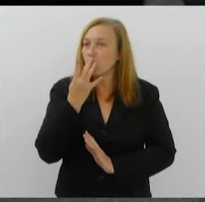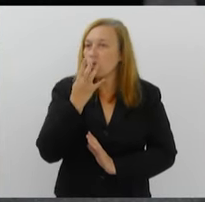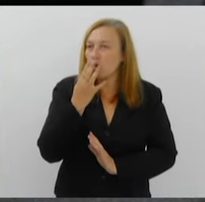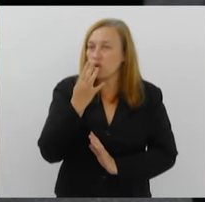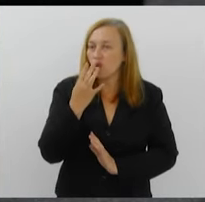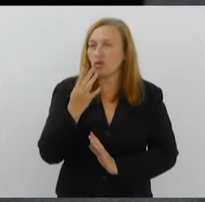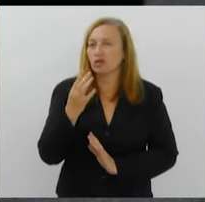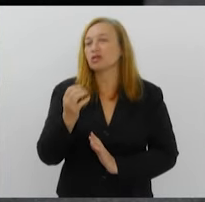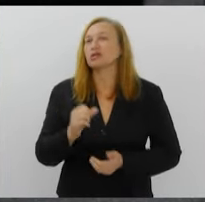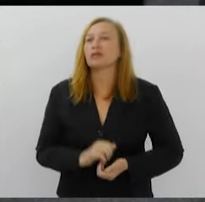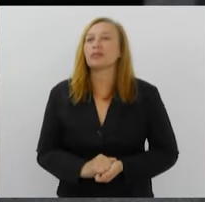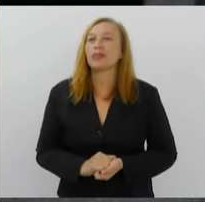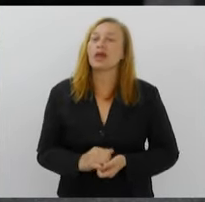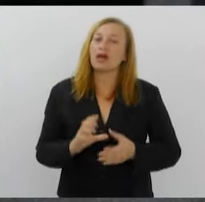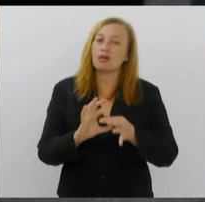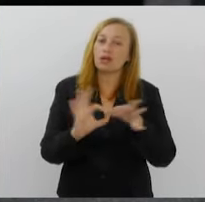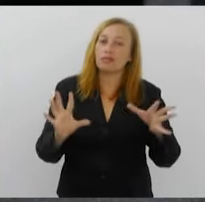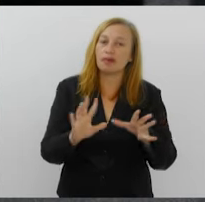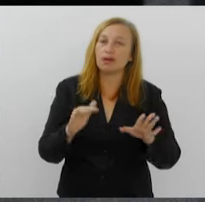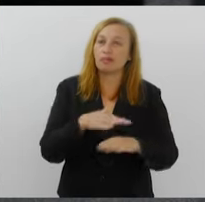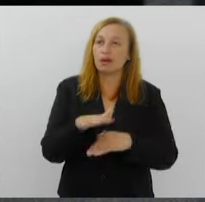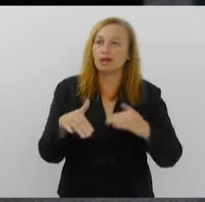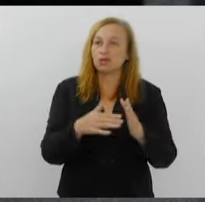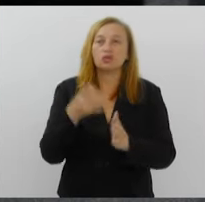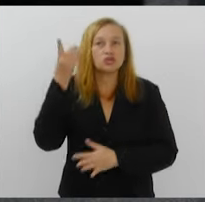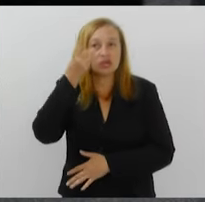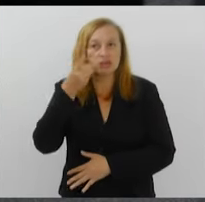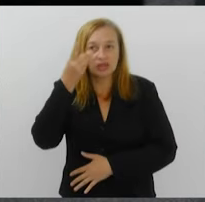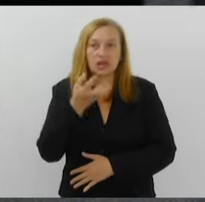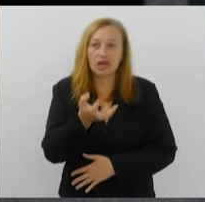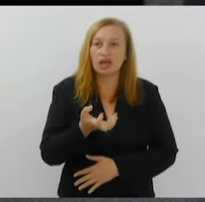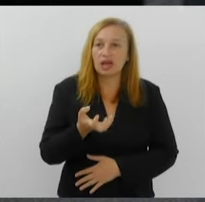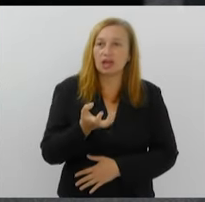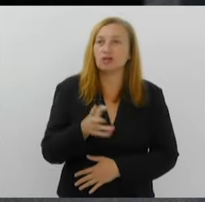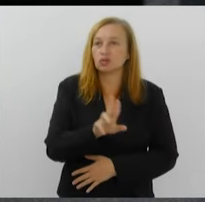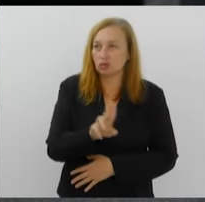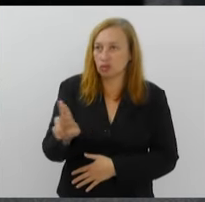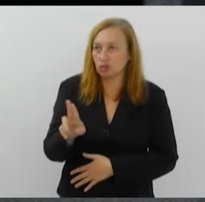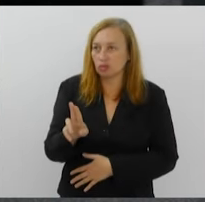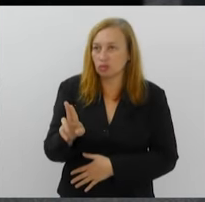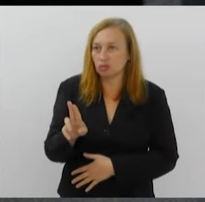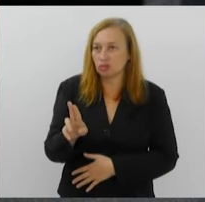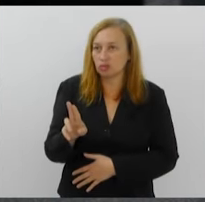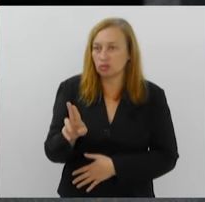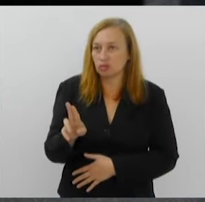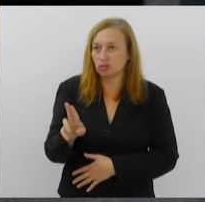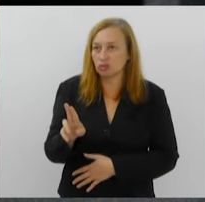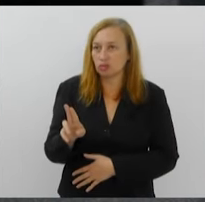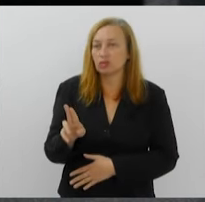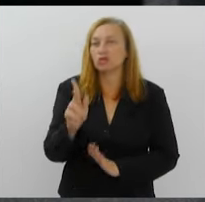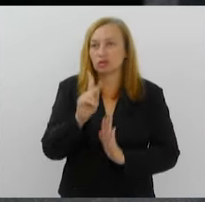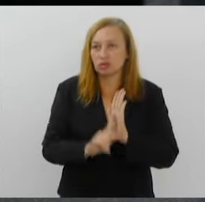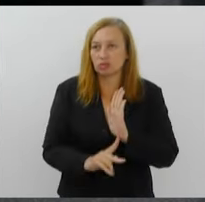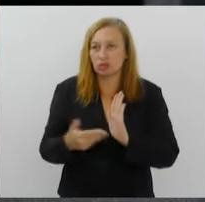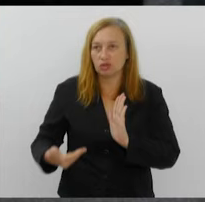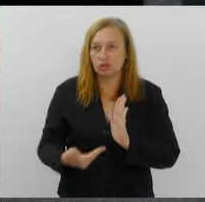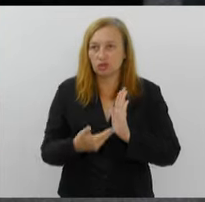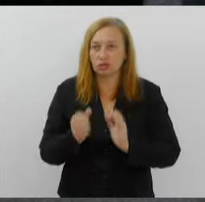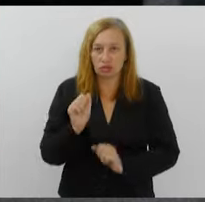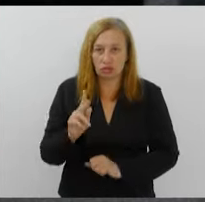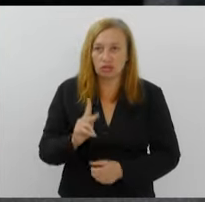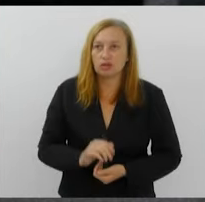para falar que eu abro a coautoria para os demais deputados e deputadas que queiram participar desse projeto. Tá bom?